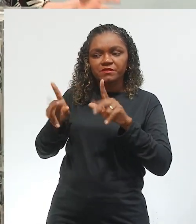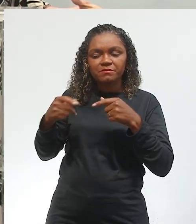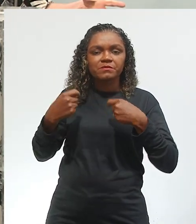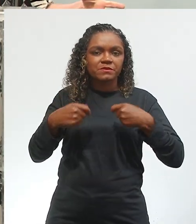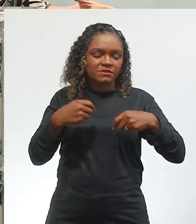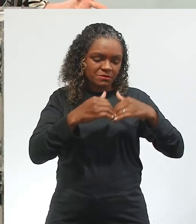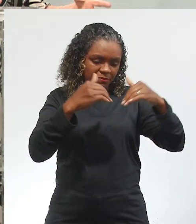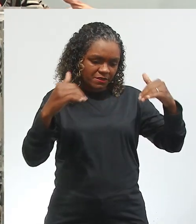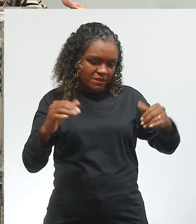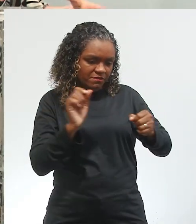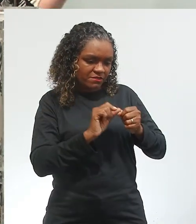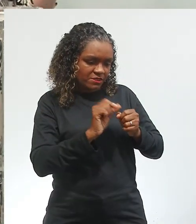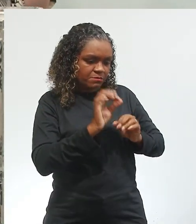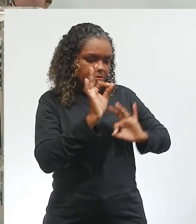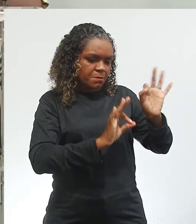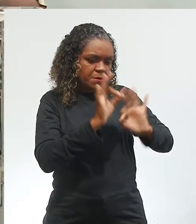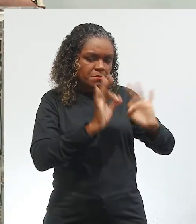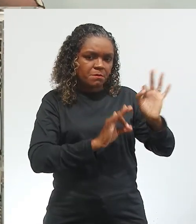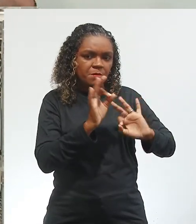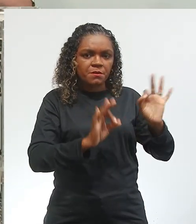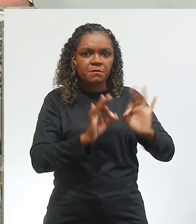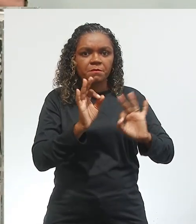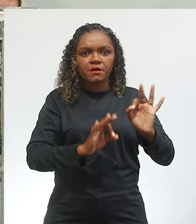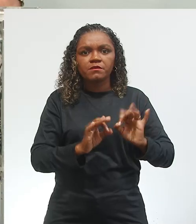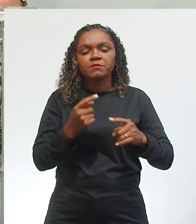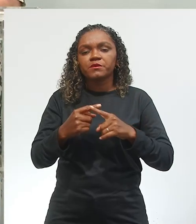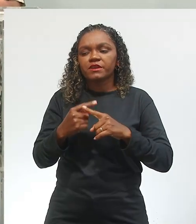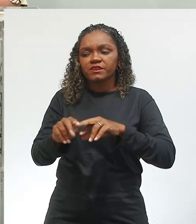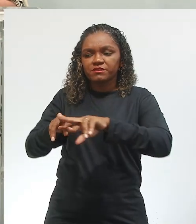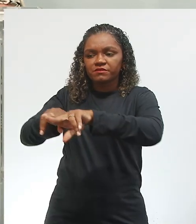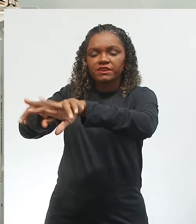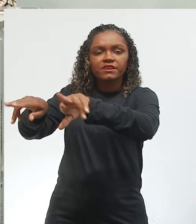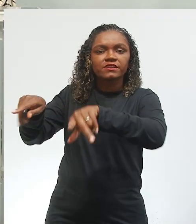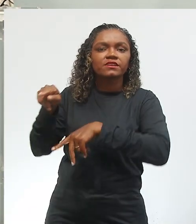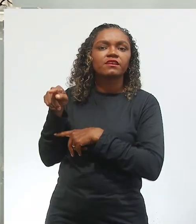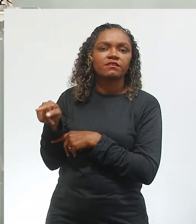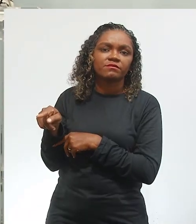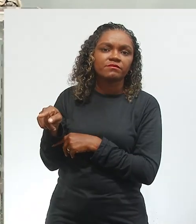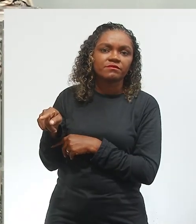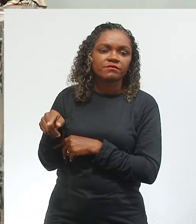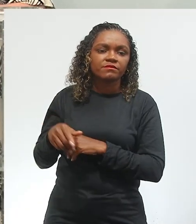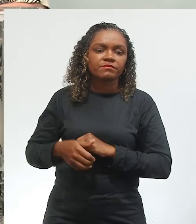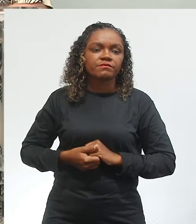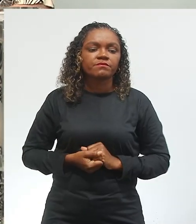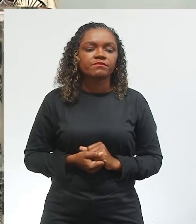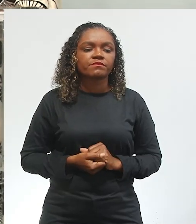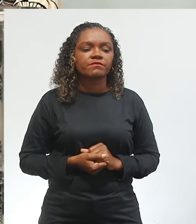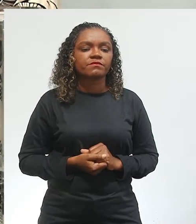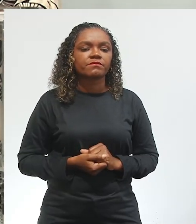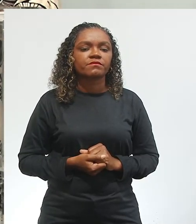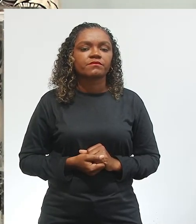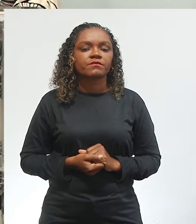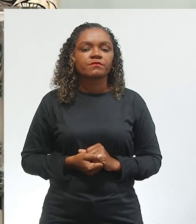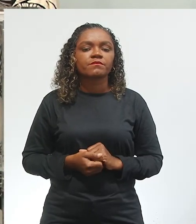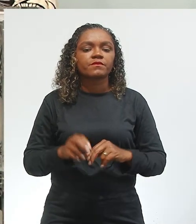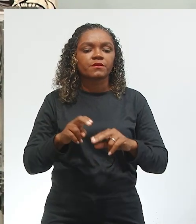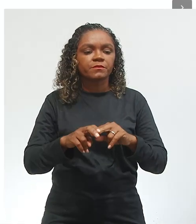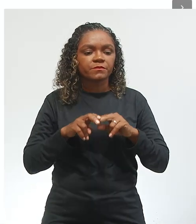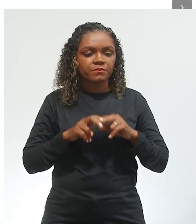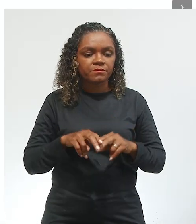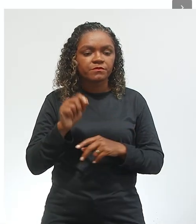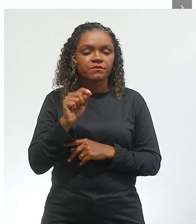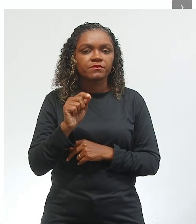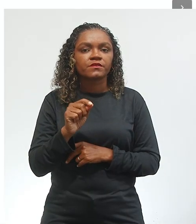que separar essas ações nos variados públicos que a gente precisa atingir, né?